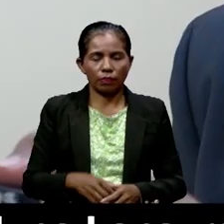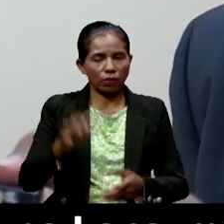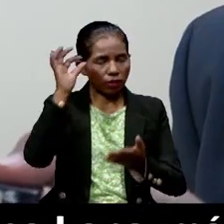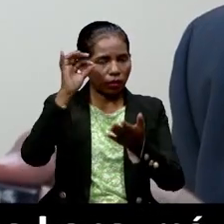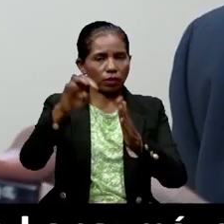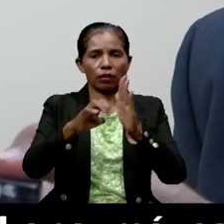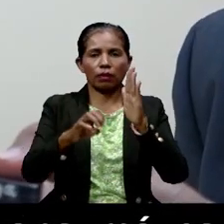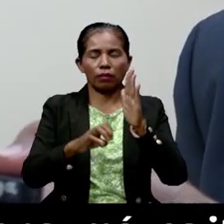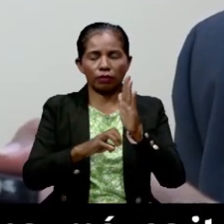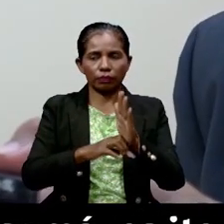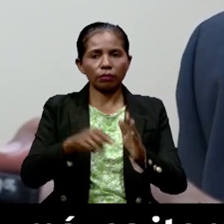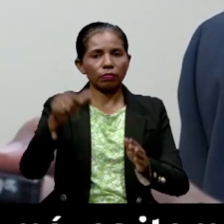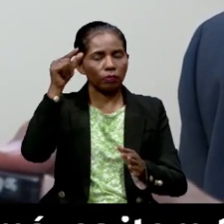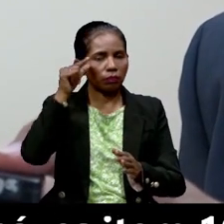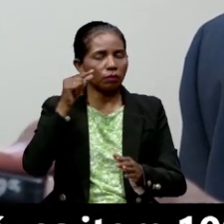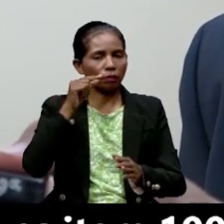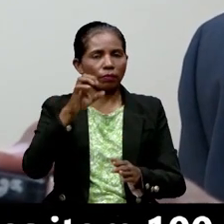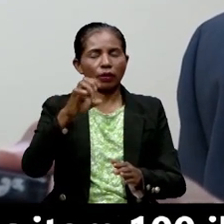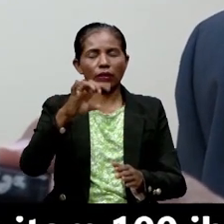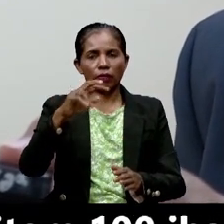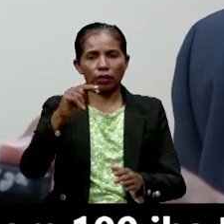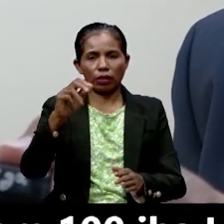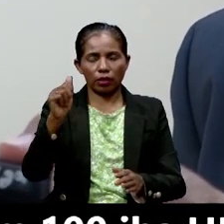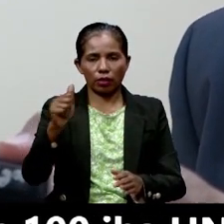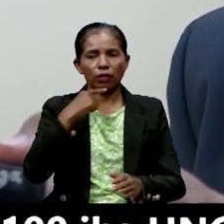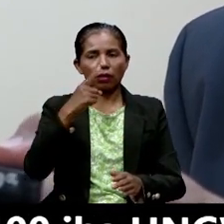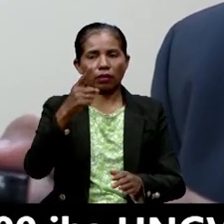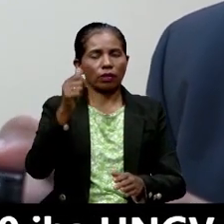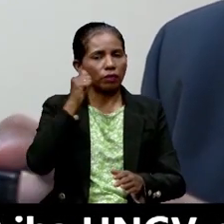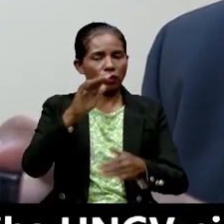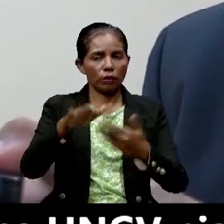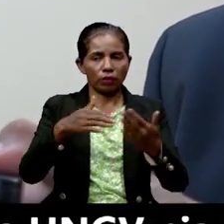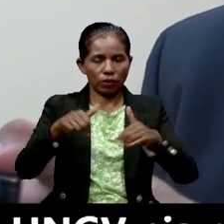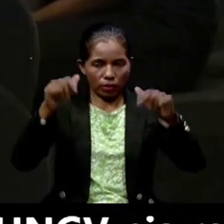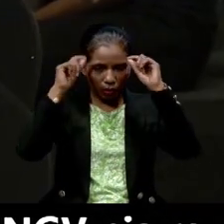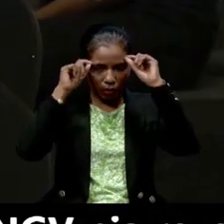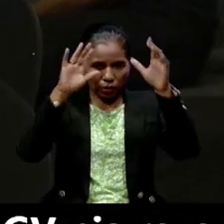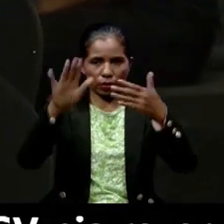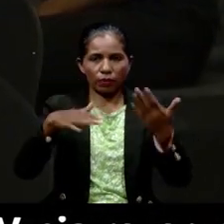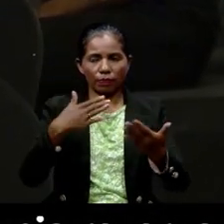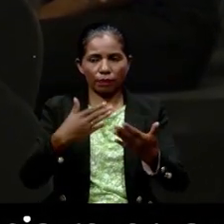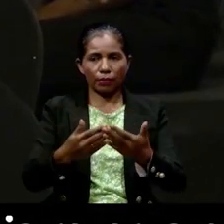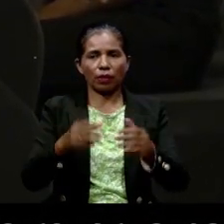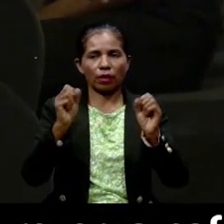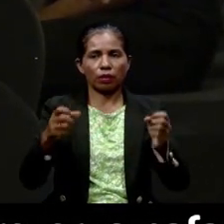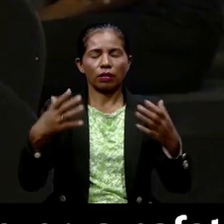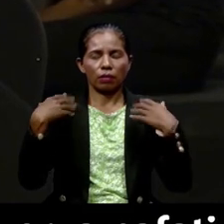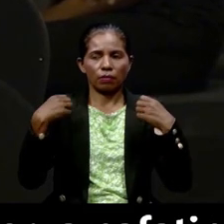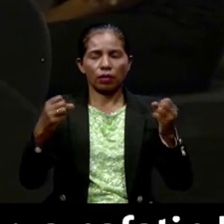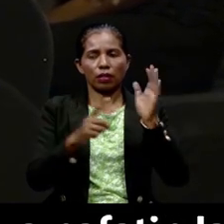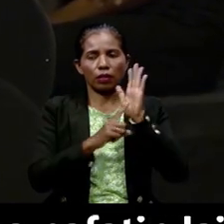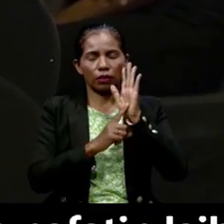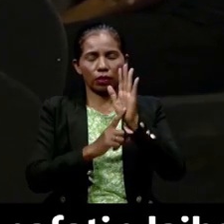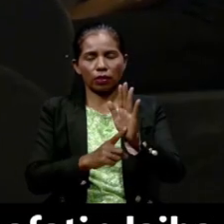Sekretária Estado Igualdade Elvira Souza Carvalho encoraza o feto roto e a território nacional a tubrani hato queixa ba